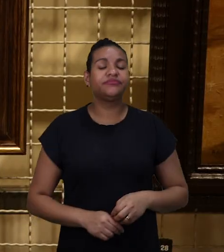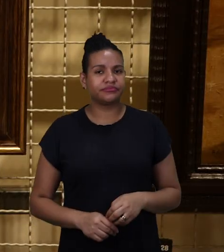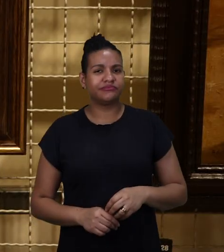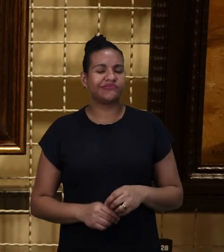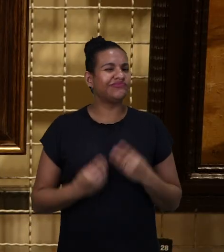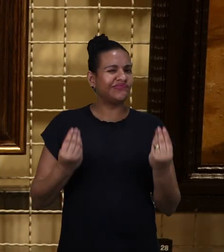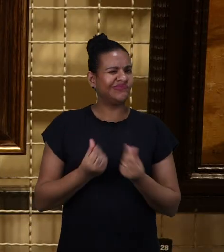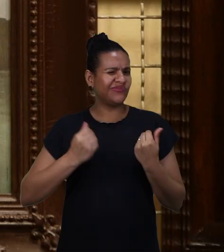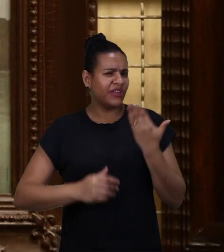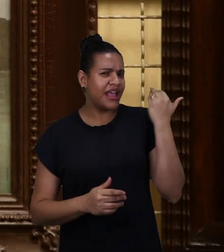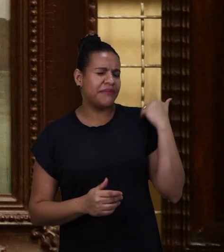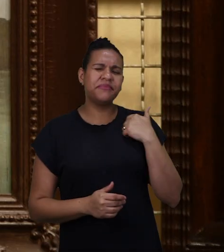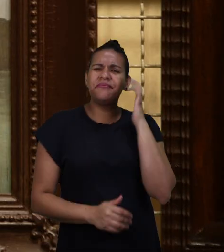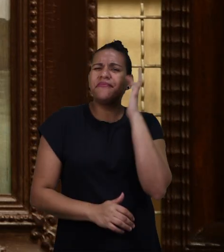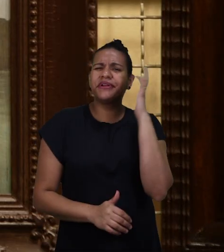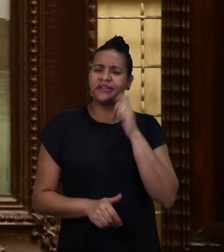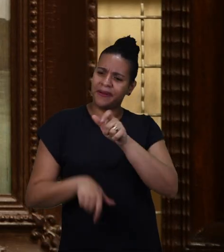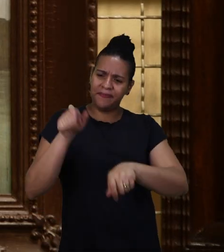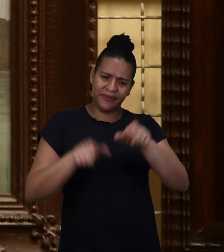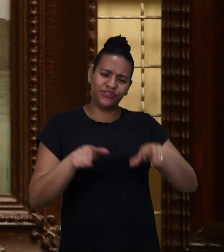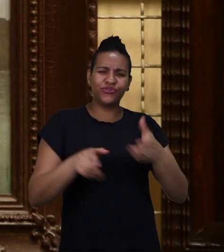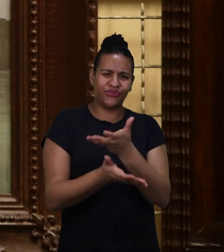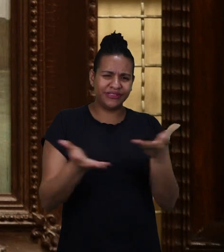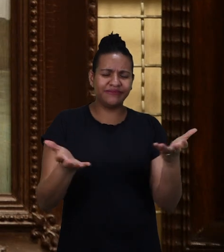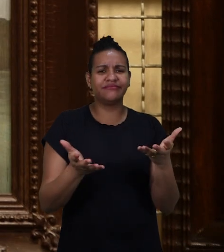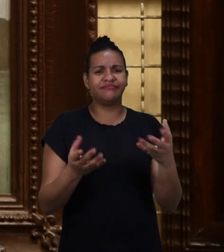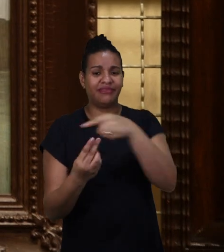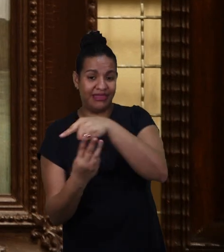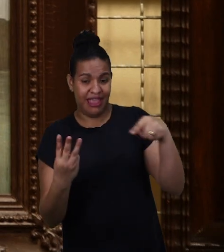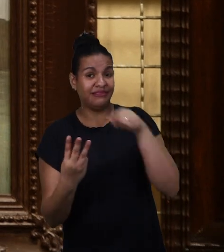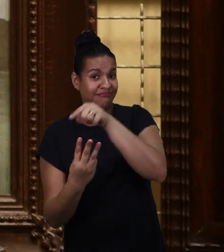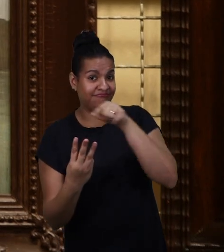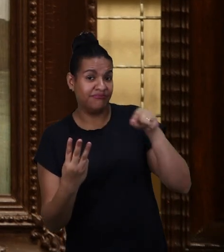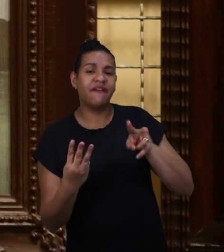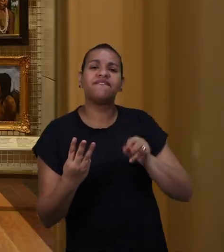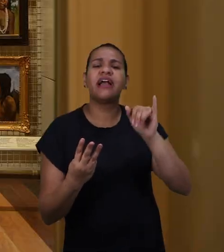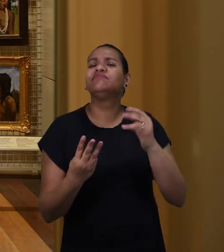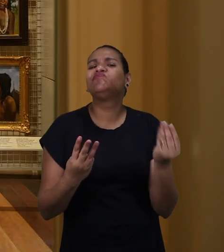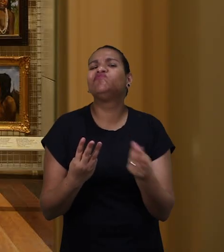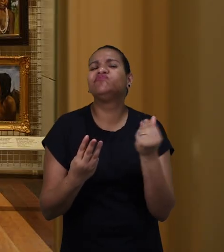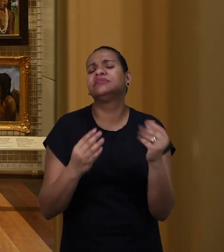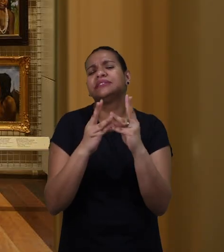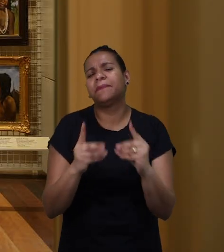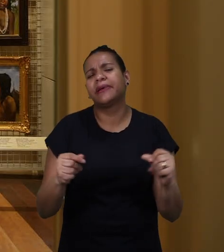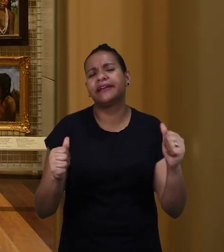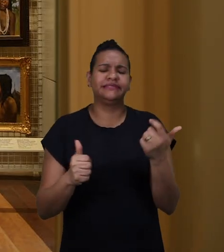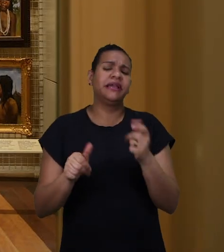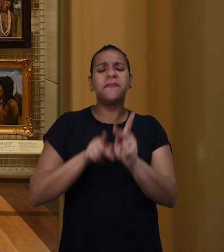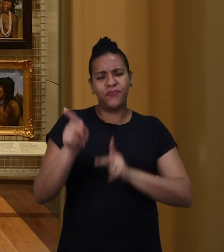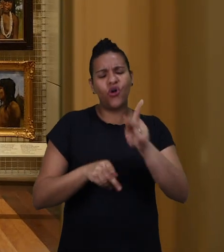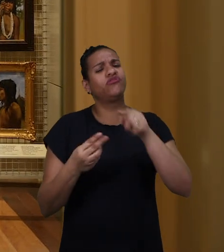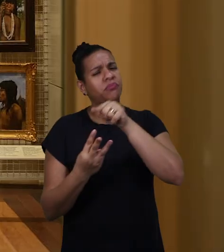que se tinha naquela época era que essas pessoas iriam desaparecer, né, pelo processo de modernização das cidades, né,